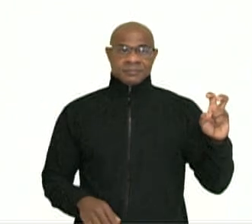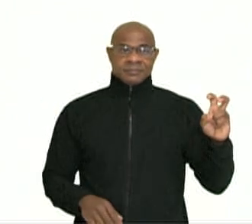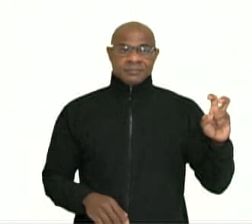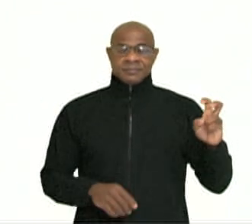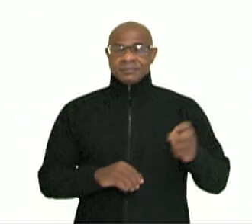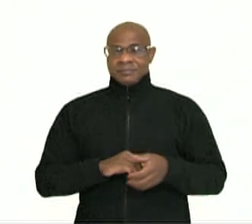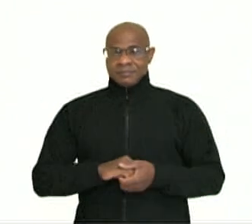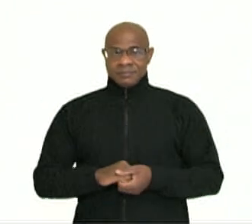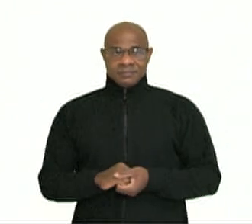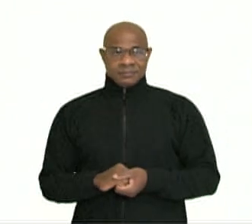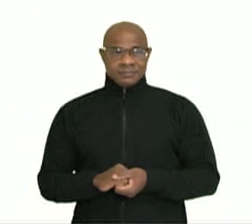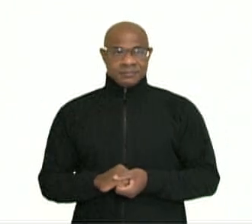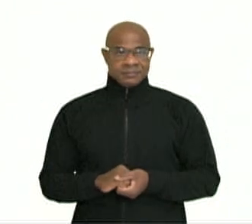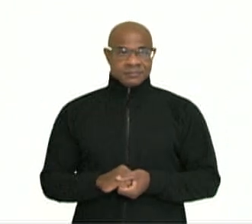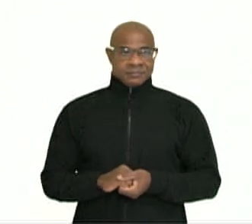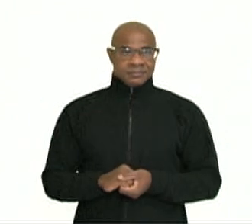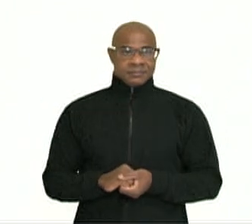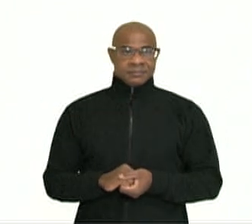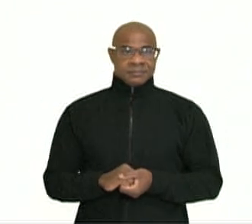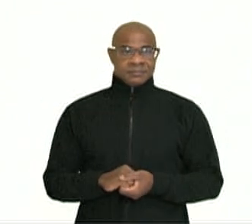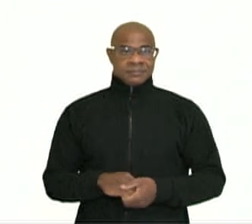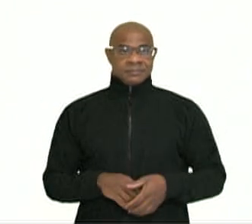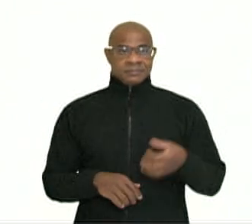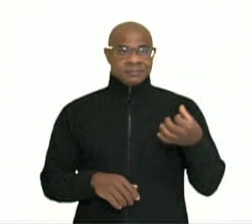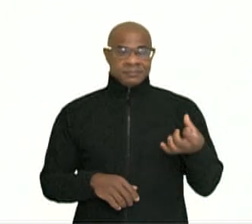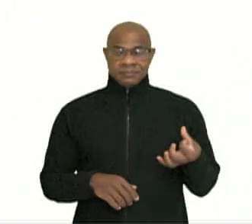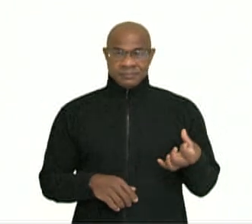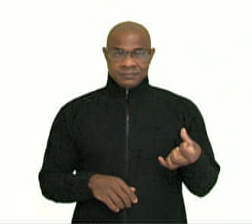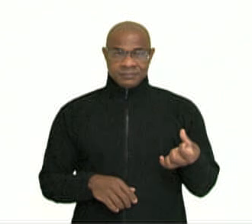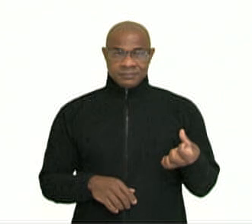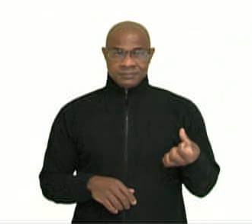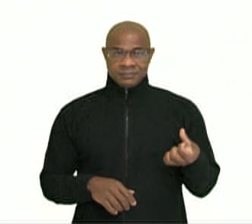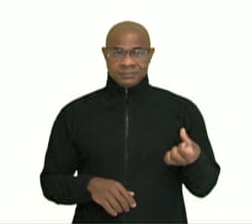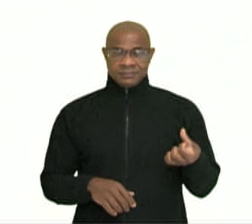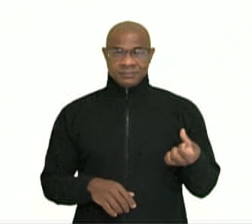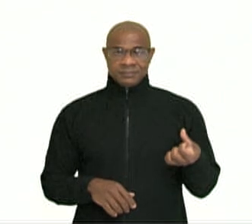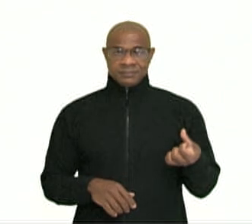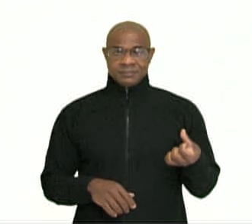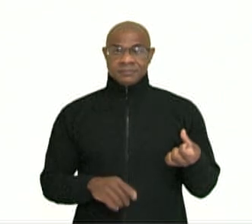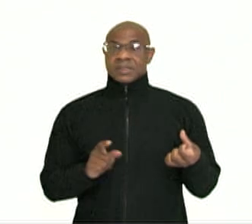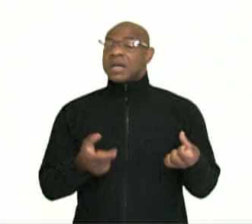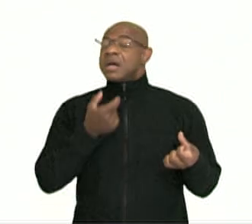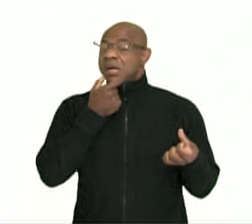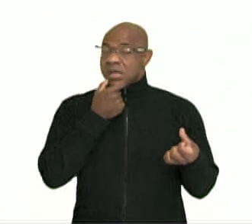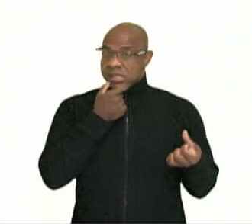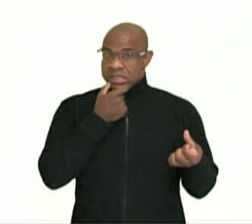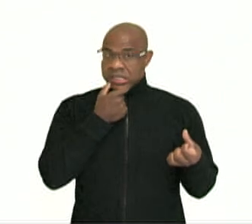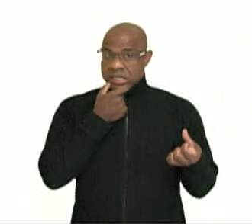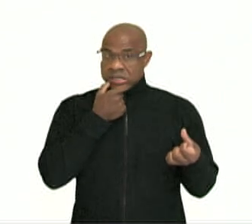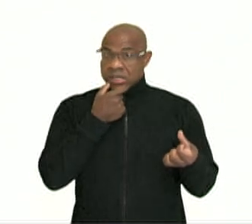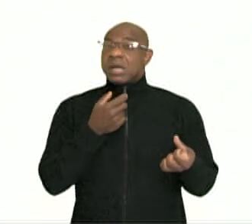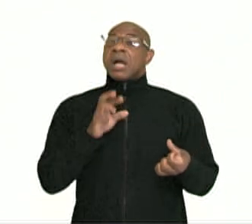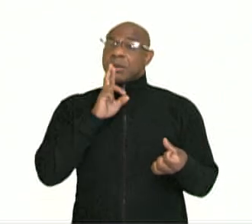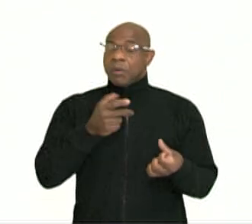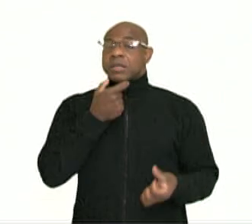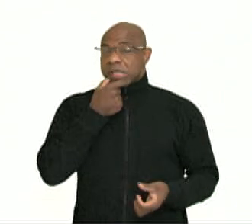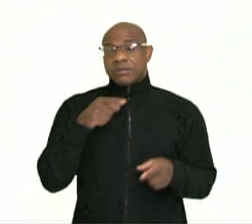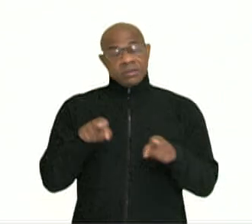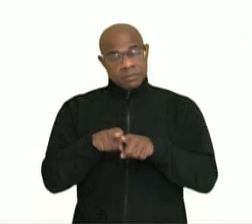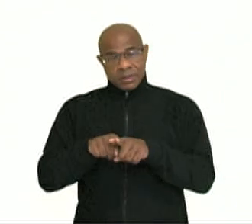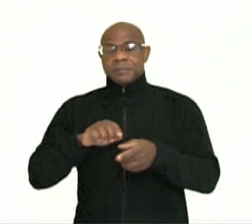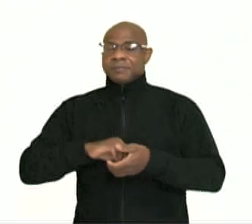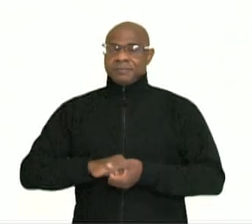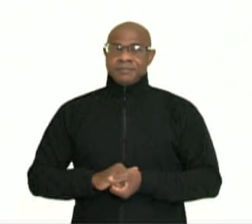usually posts in their channel? E a 6. Do you know these contents? Vamos responder em inglês? Let's